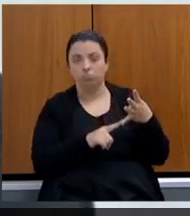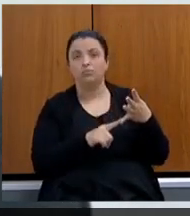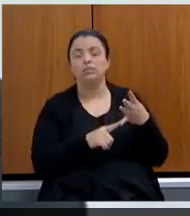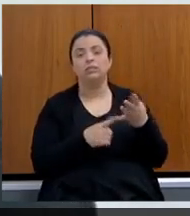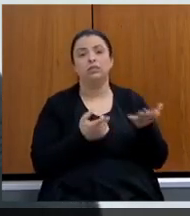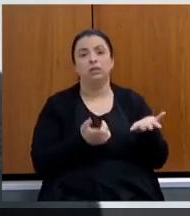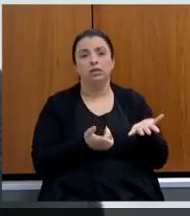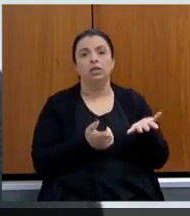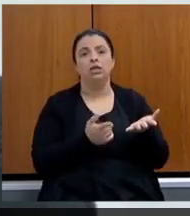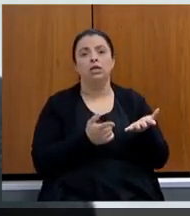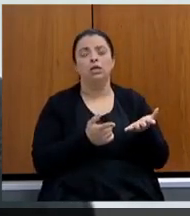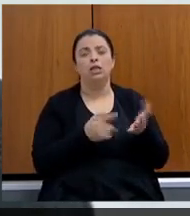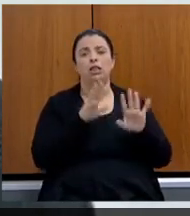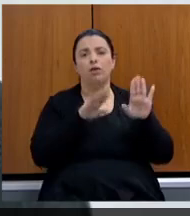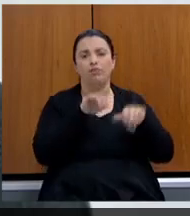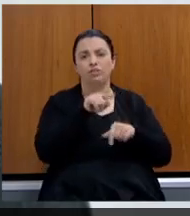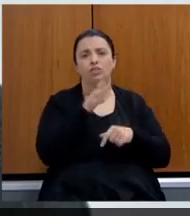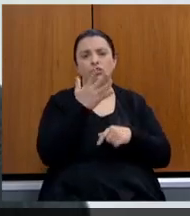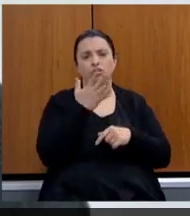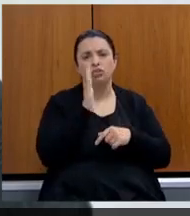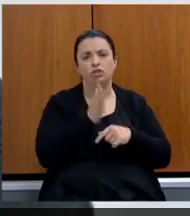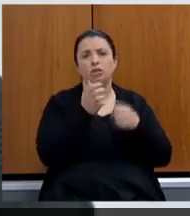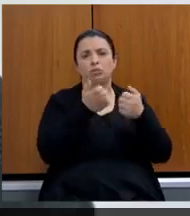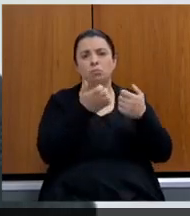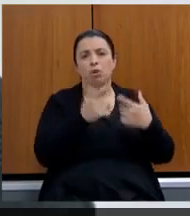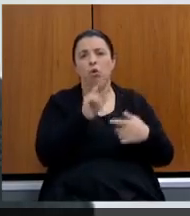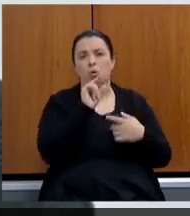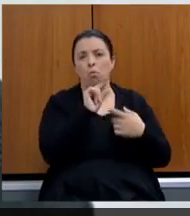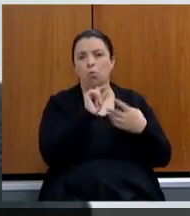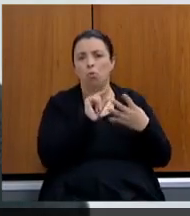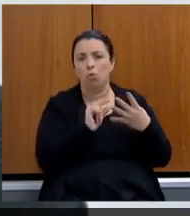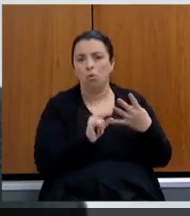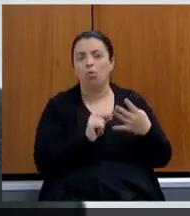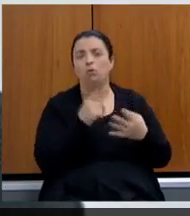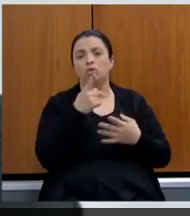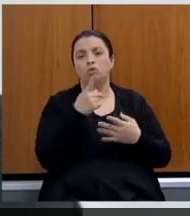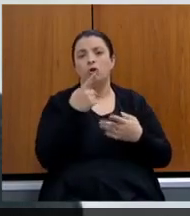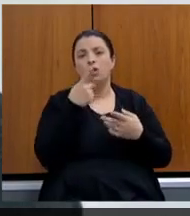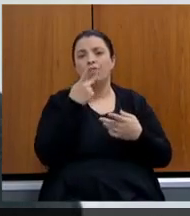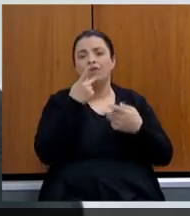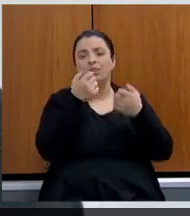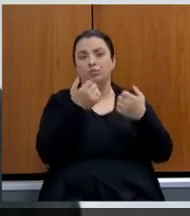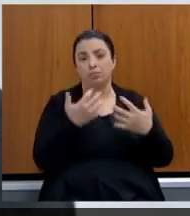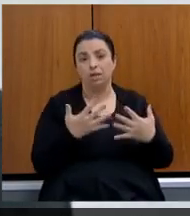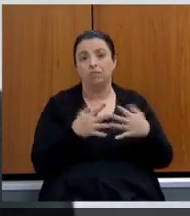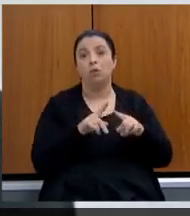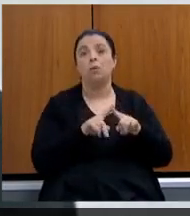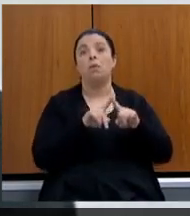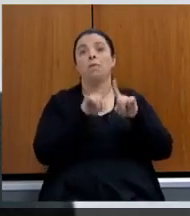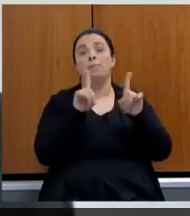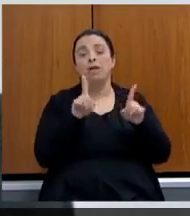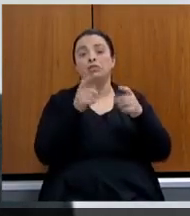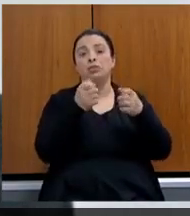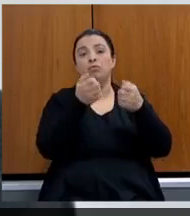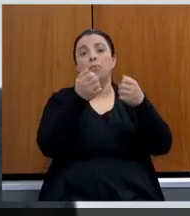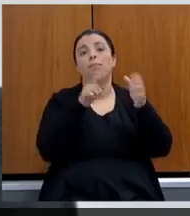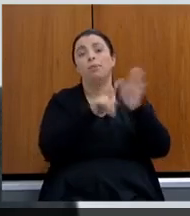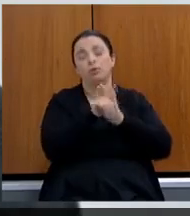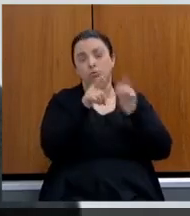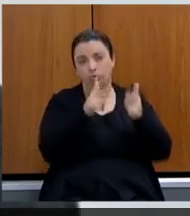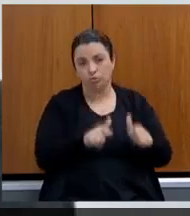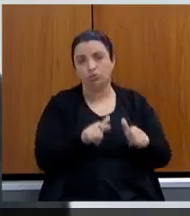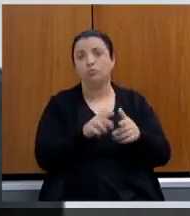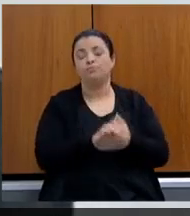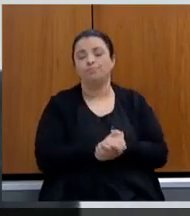acredito que era para ter falado sobre algumas delas no longo das placas fala mas eu vou fazer elas da novamente